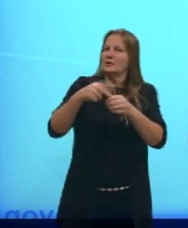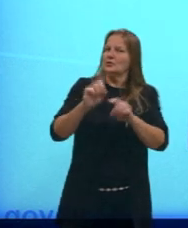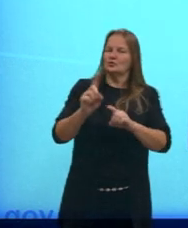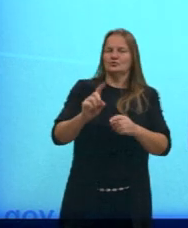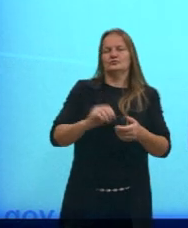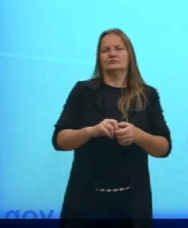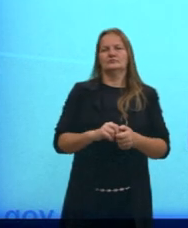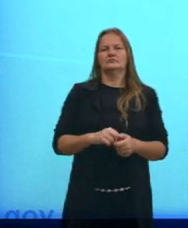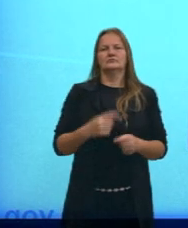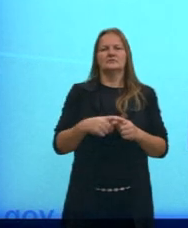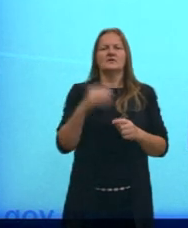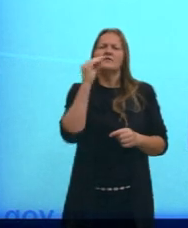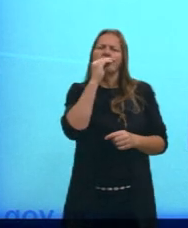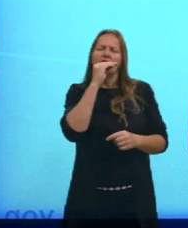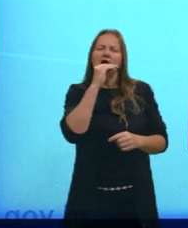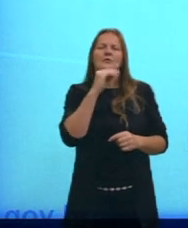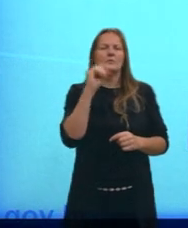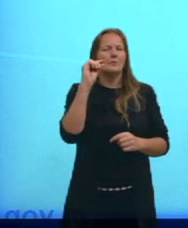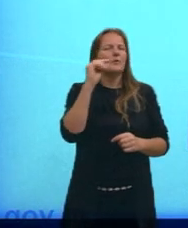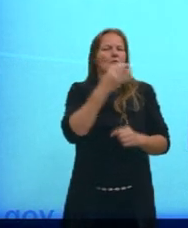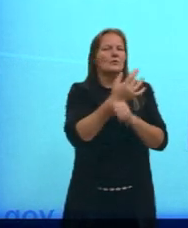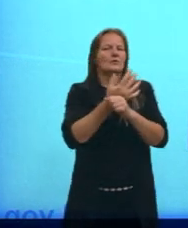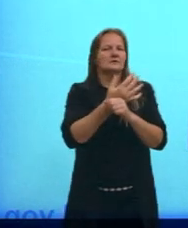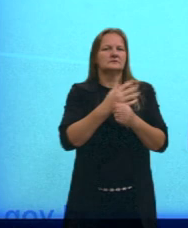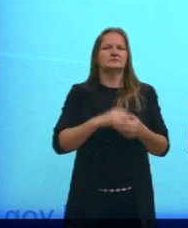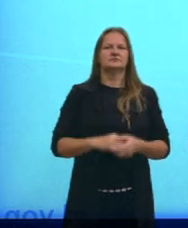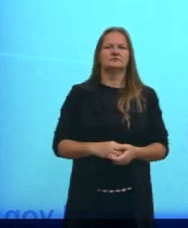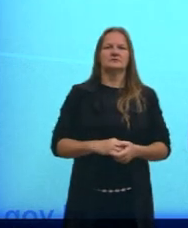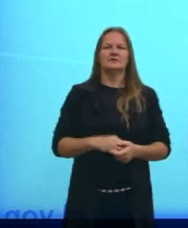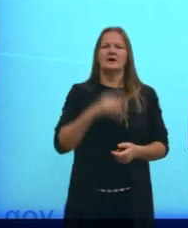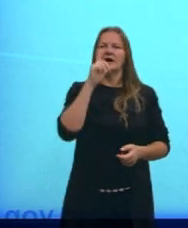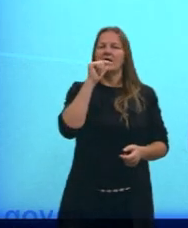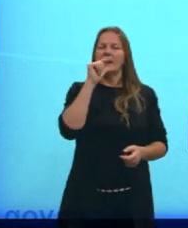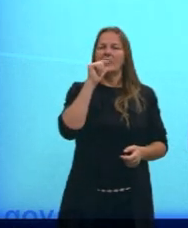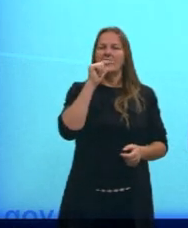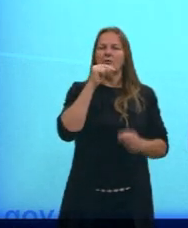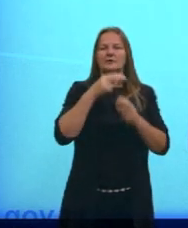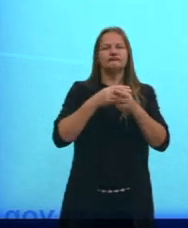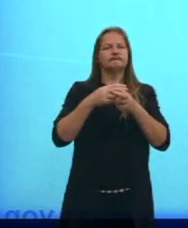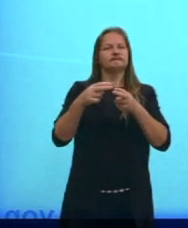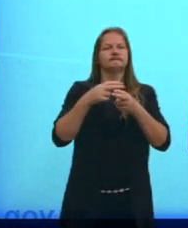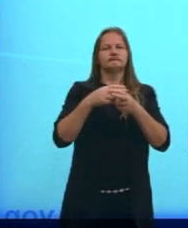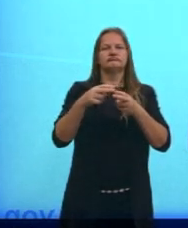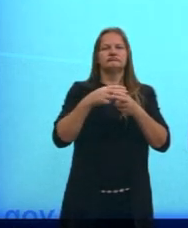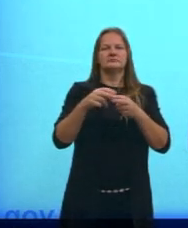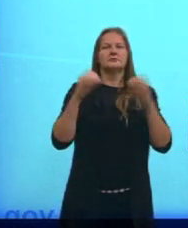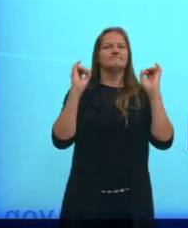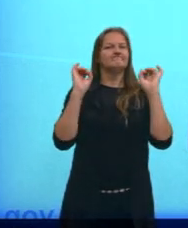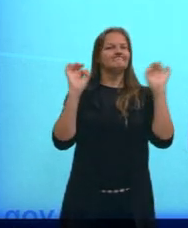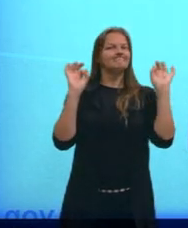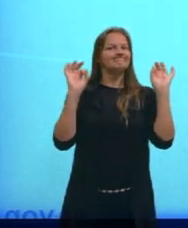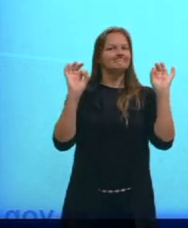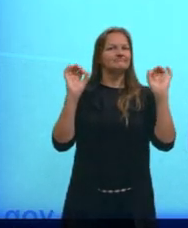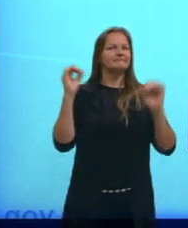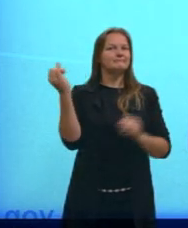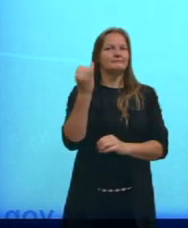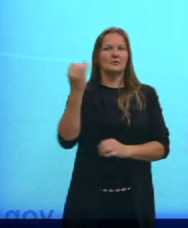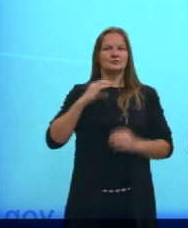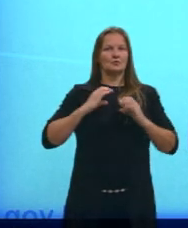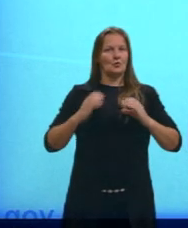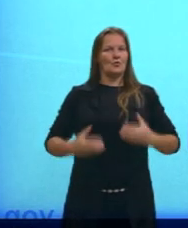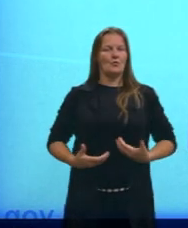é um ácido fraco não é pouco ácido a água no nosso PH neutro PH ideal e o nosso organismo